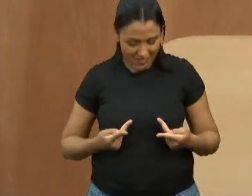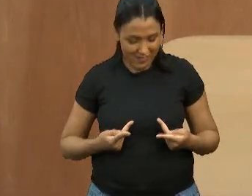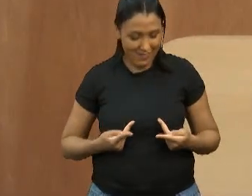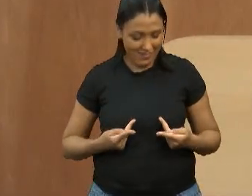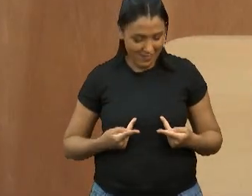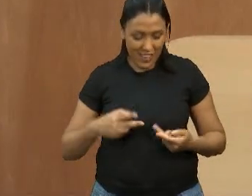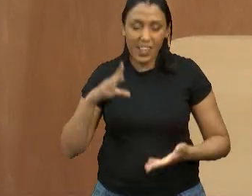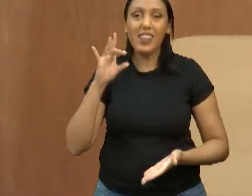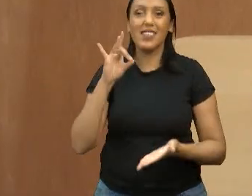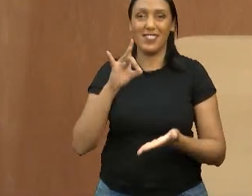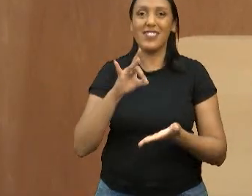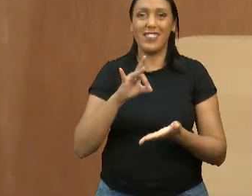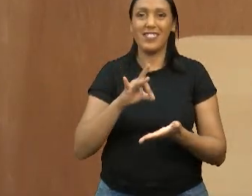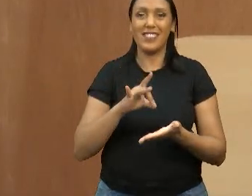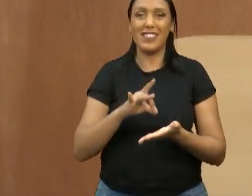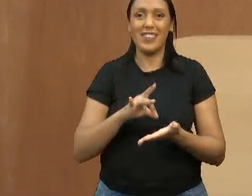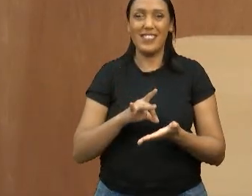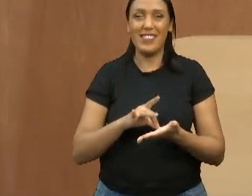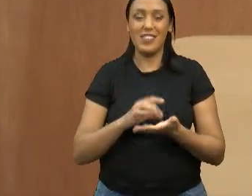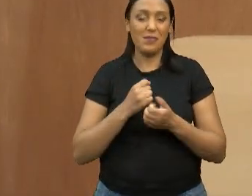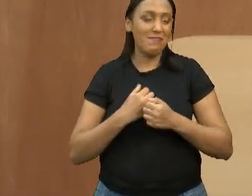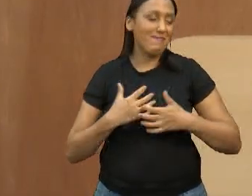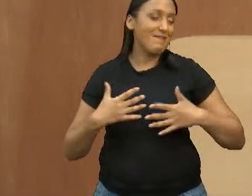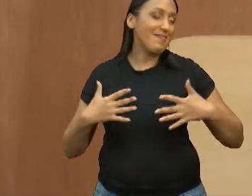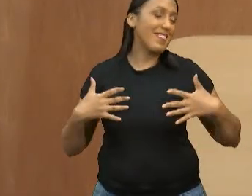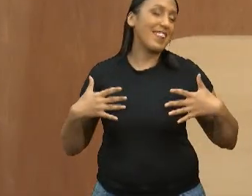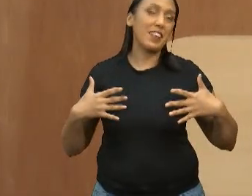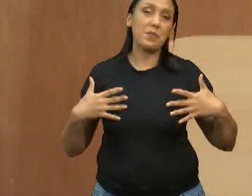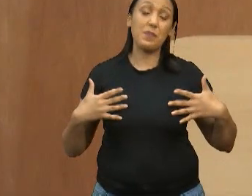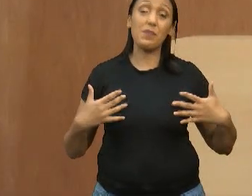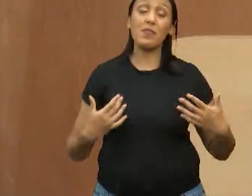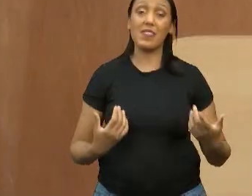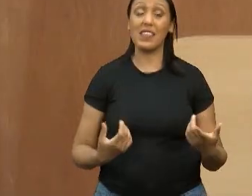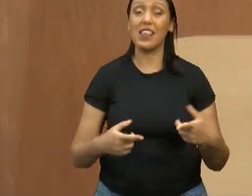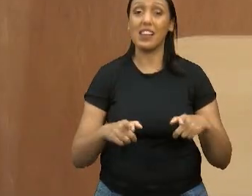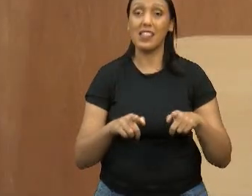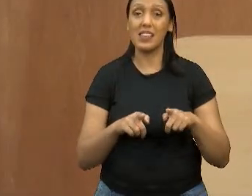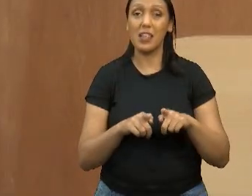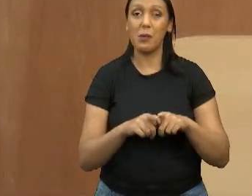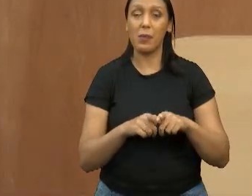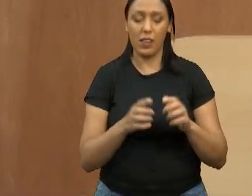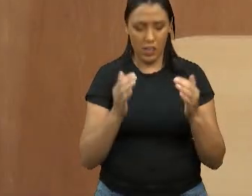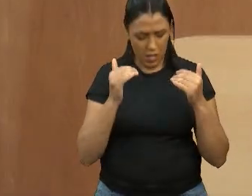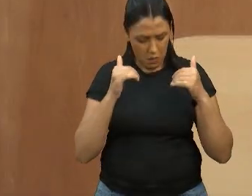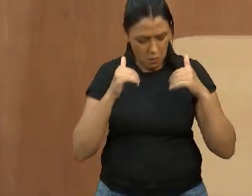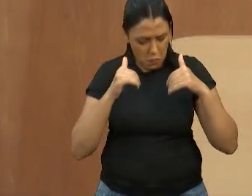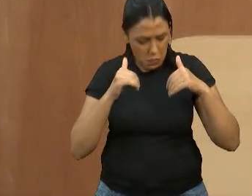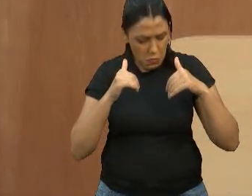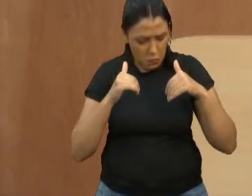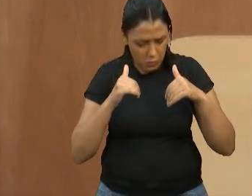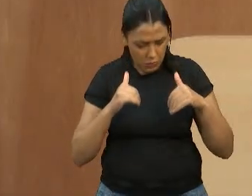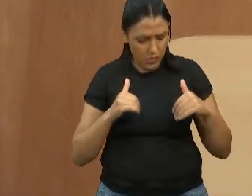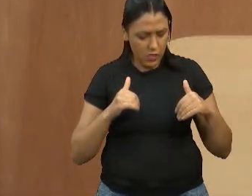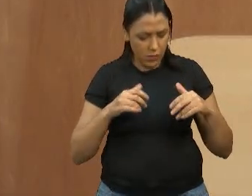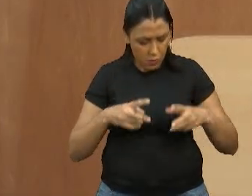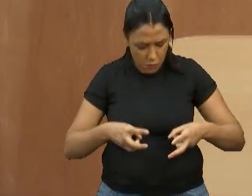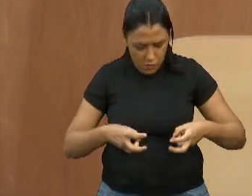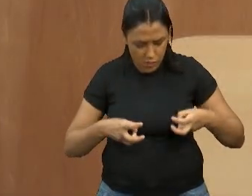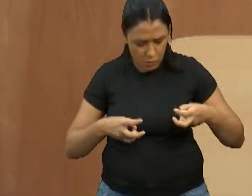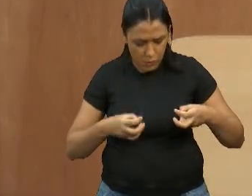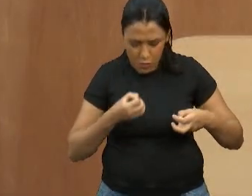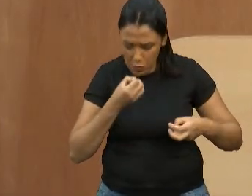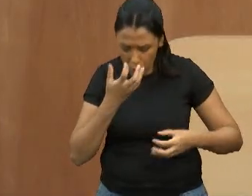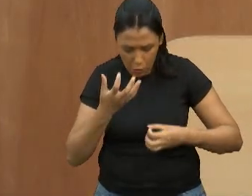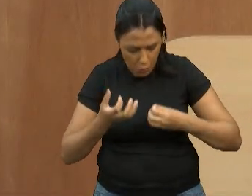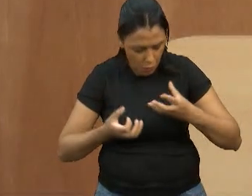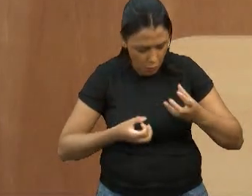verdadeiro, sincero. E isso possa ser tão verdadeiro na gente e transbordar para outras pessoas,